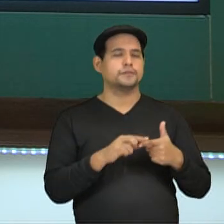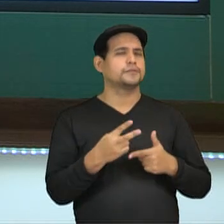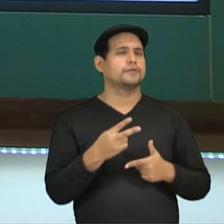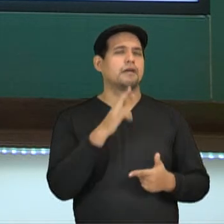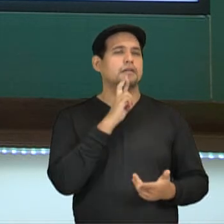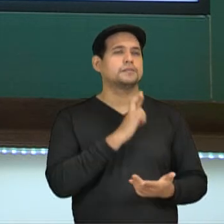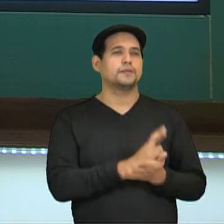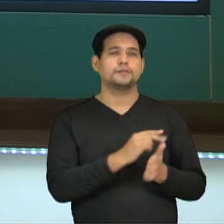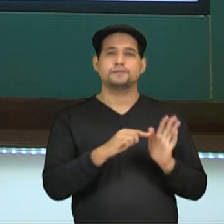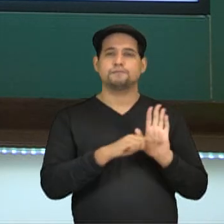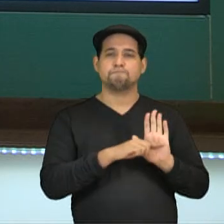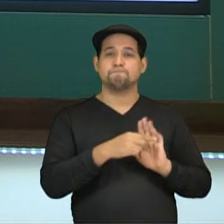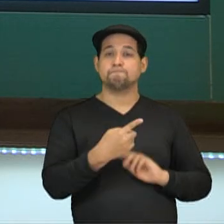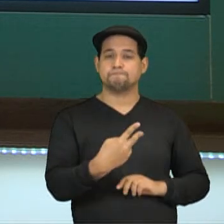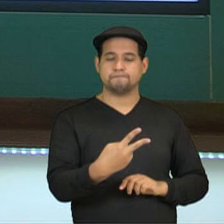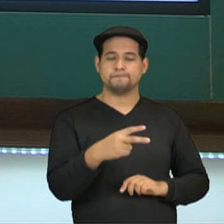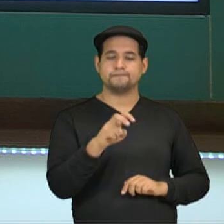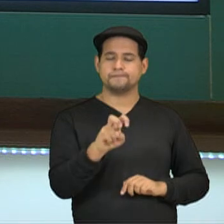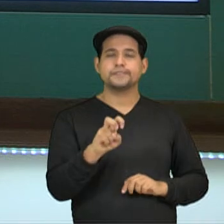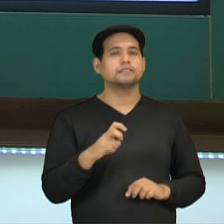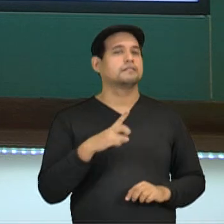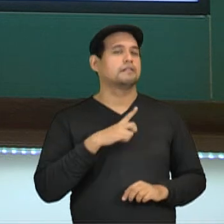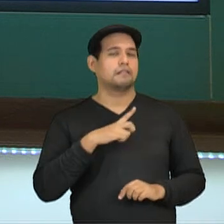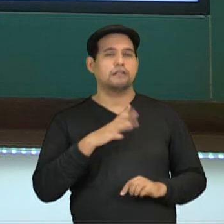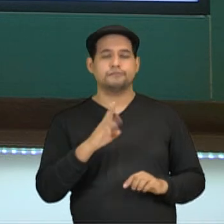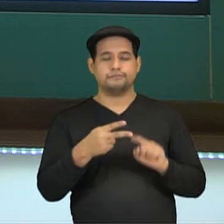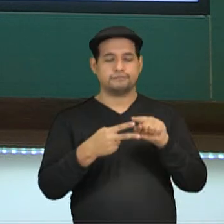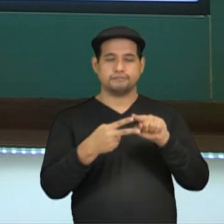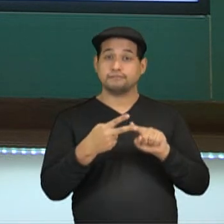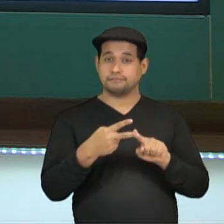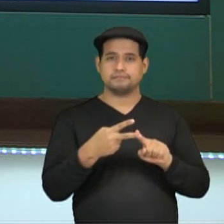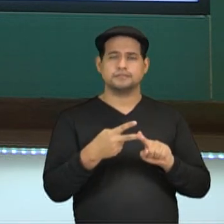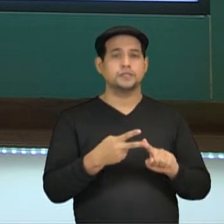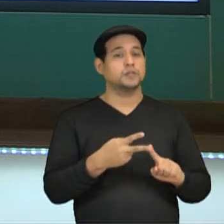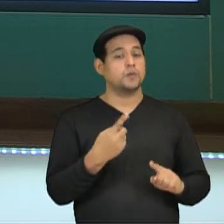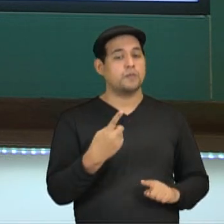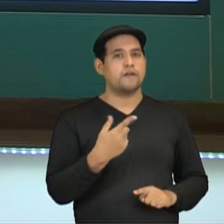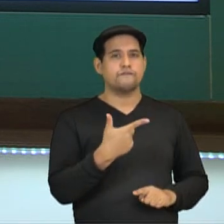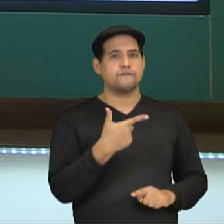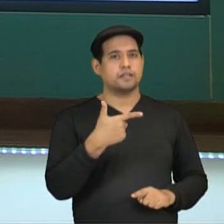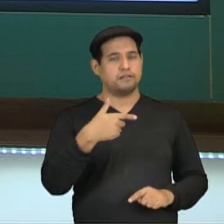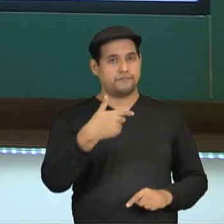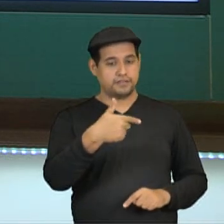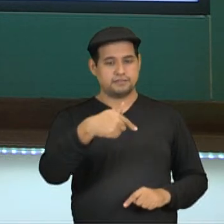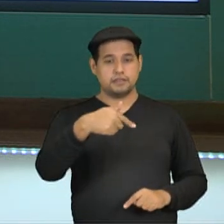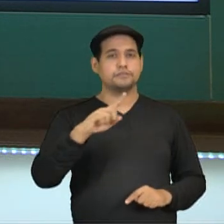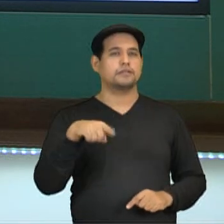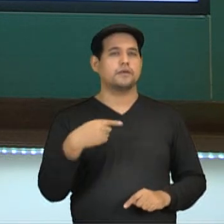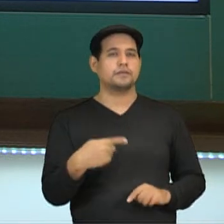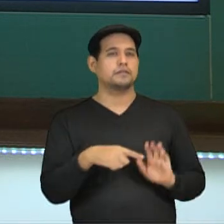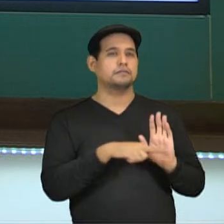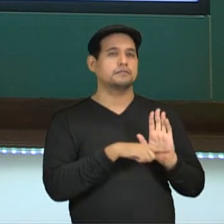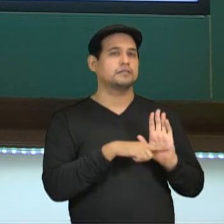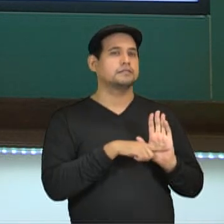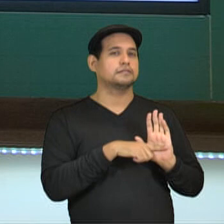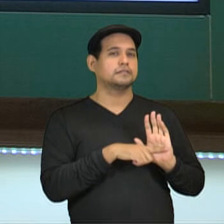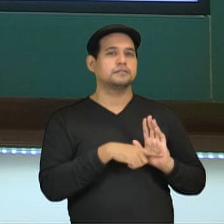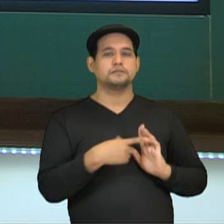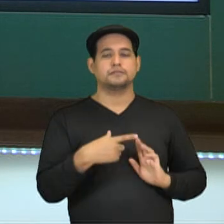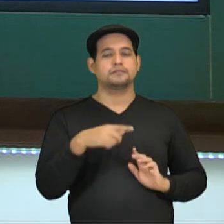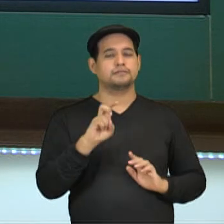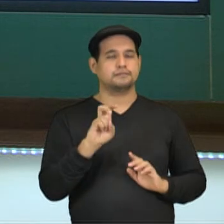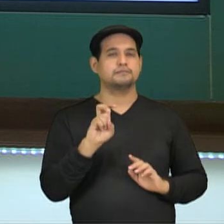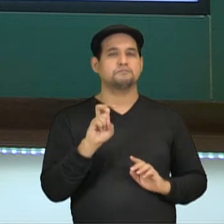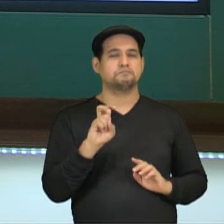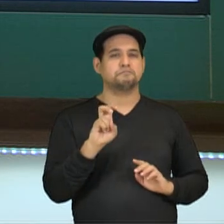2, menos 25. Então, eu tenho as 2 soluções. Uma é 27 e a outra é menos